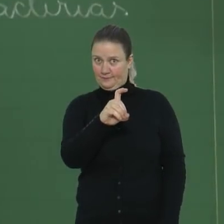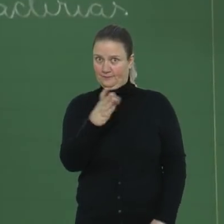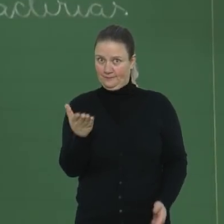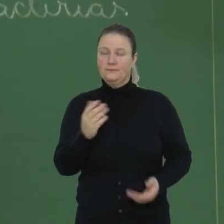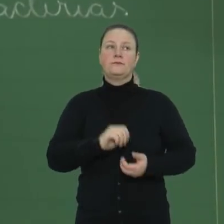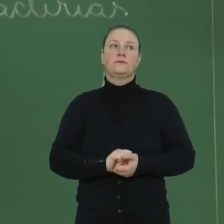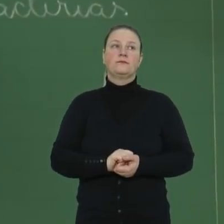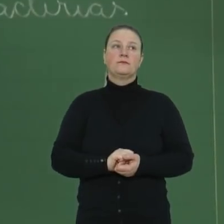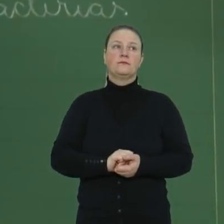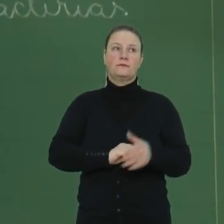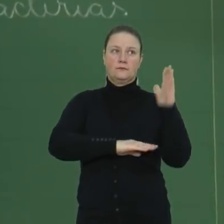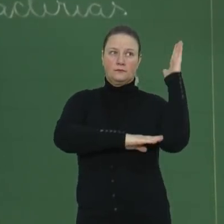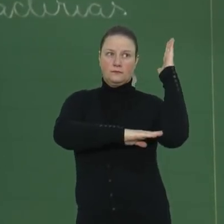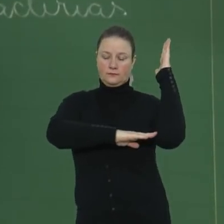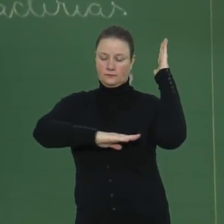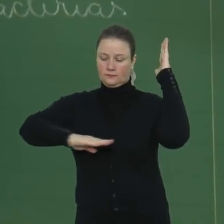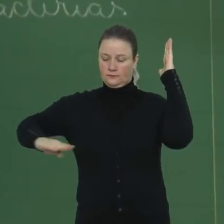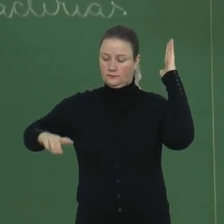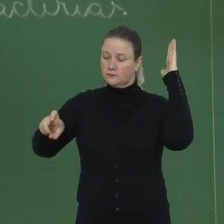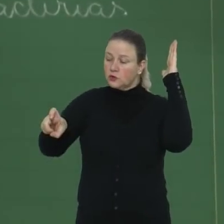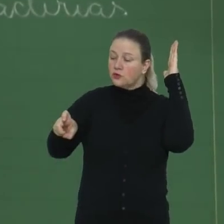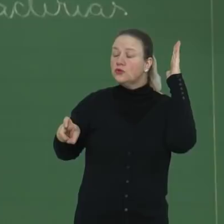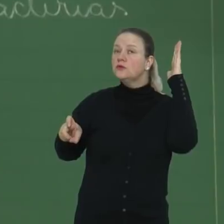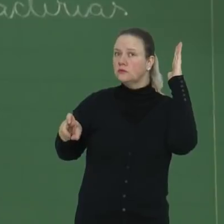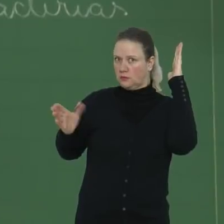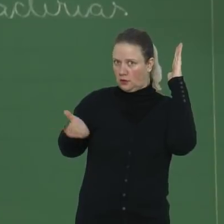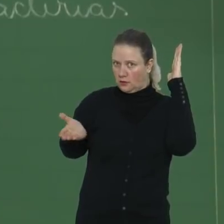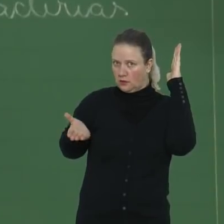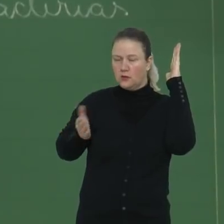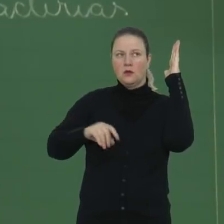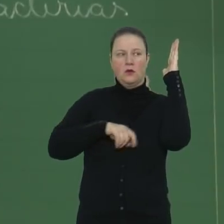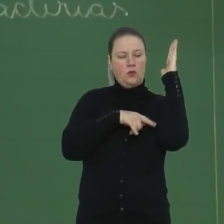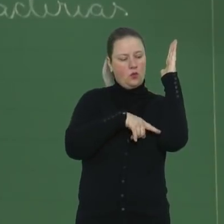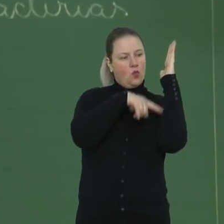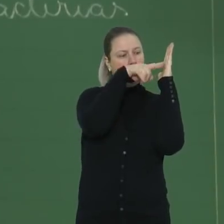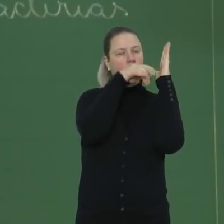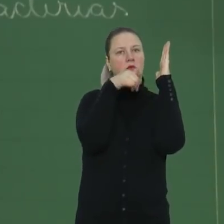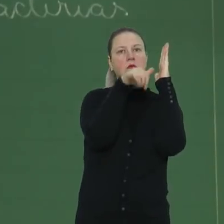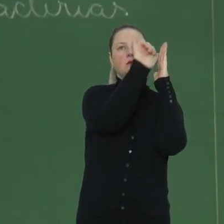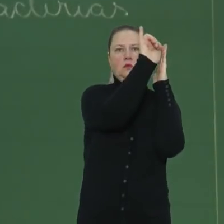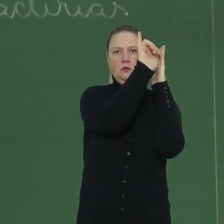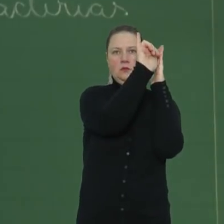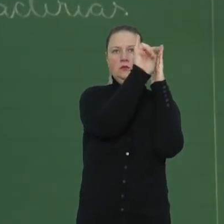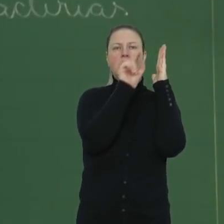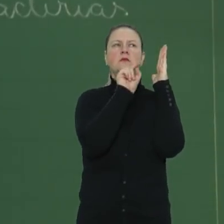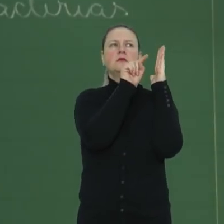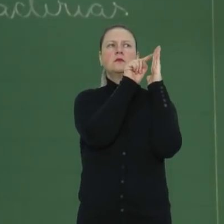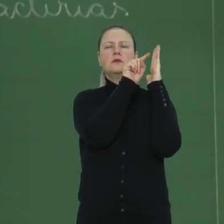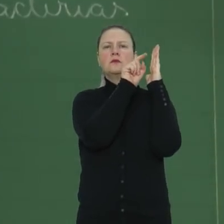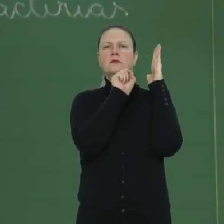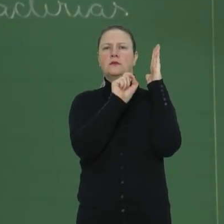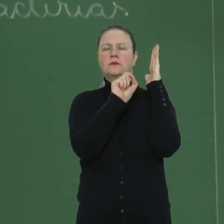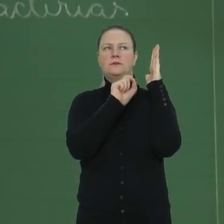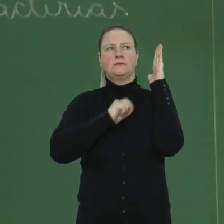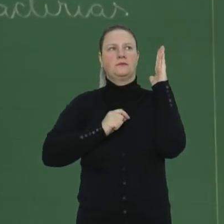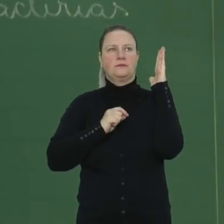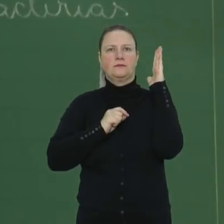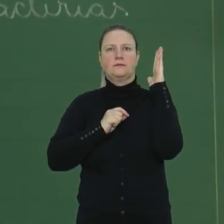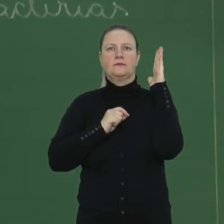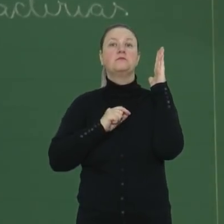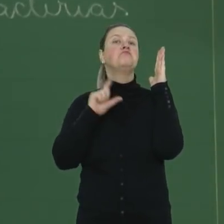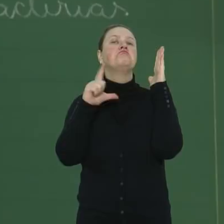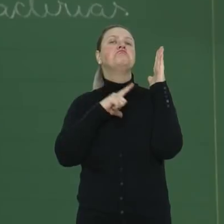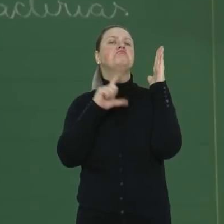E aqui eu tenho quem? Que é o meu eixo X, né? E aqui eu tenho o meu eixo Y, que é o quê? Aqui, meu eixo Y, que é o